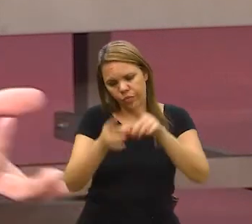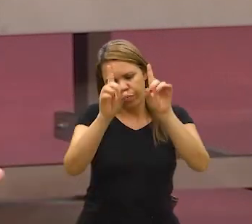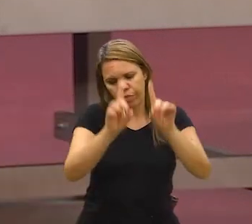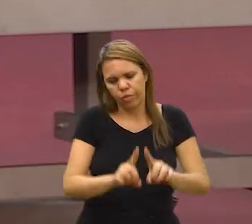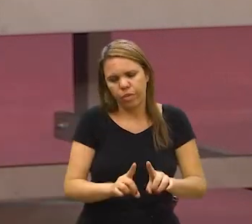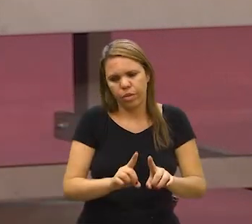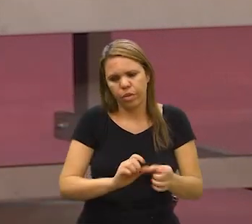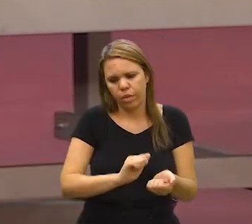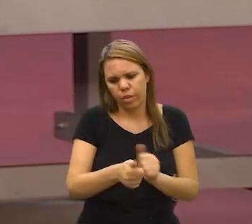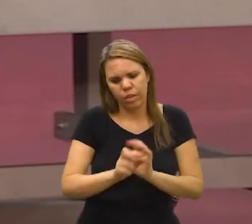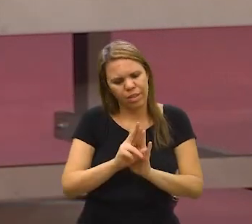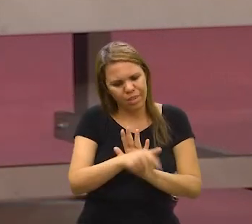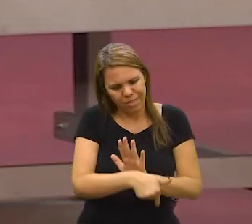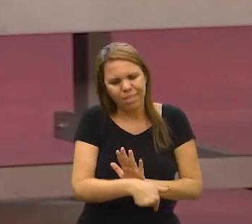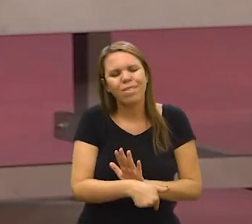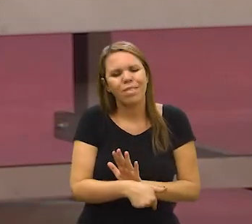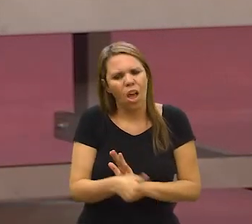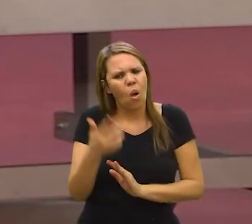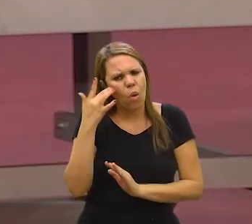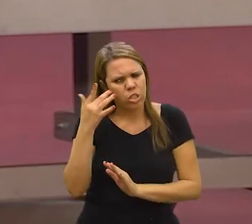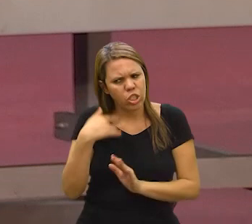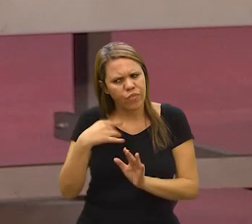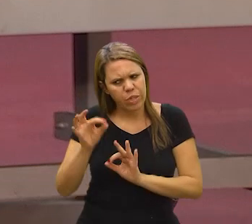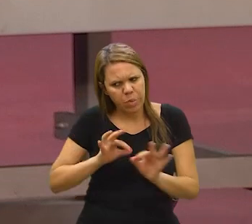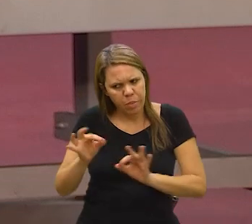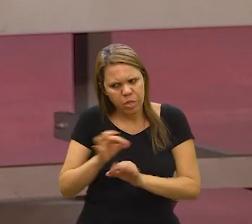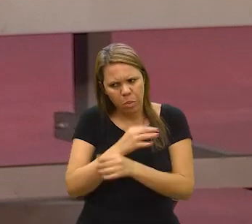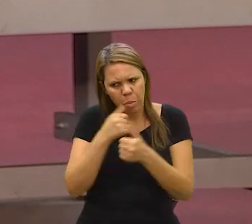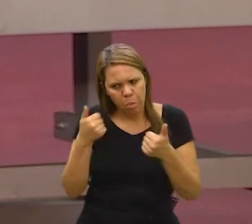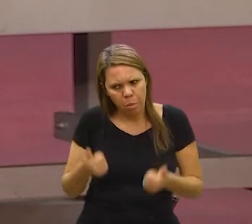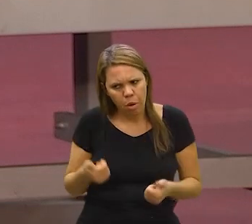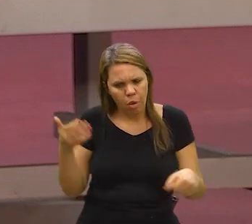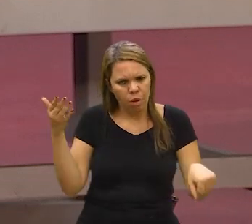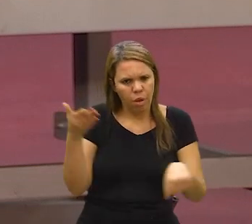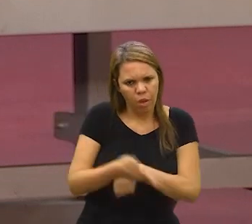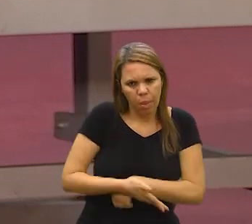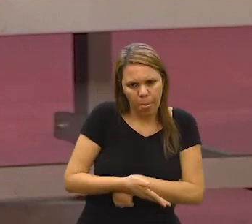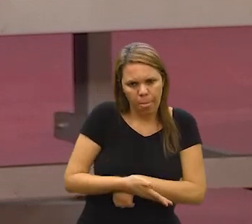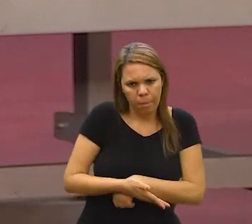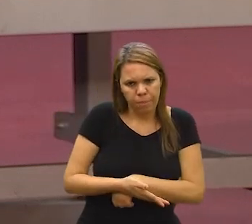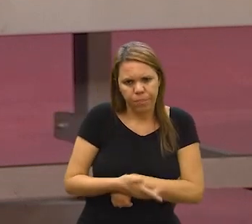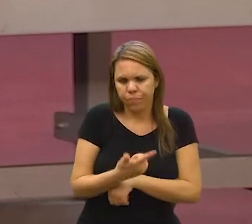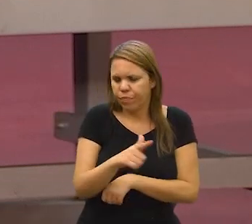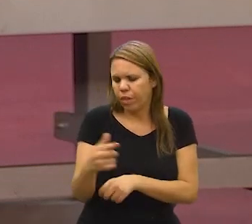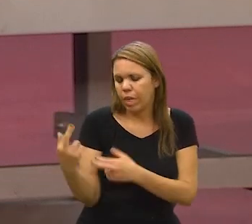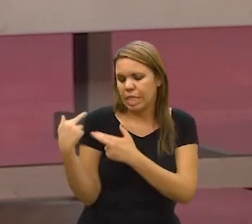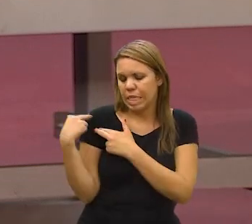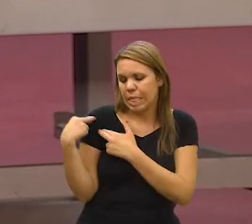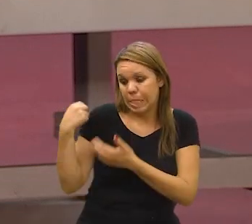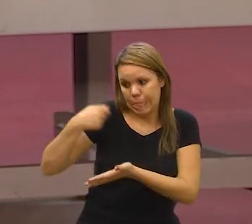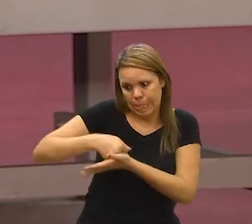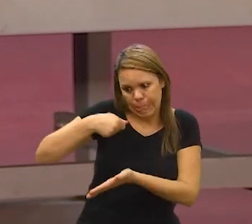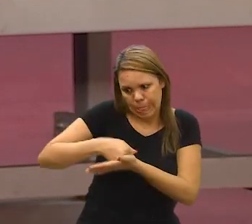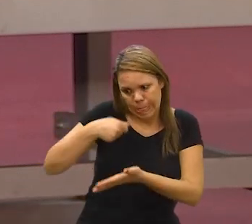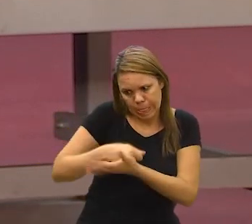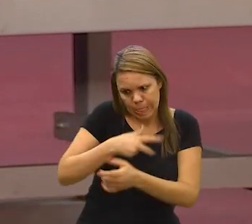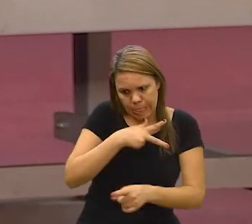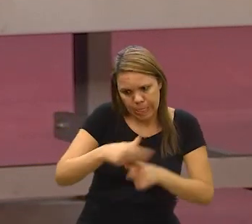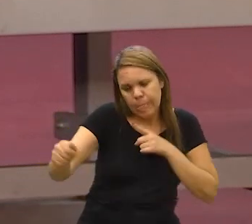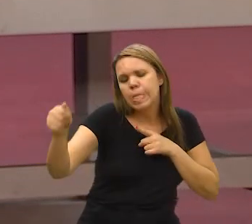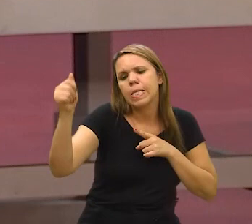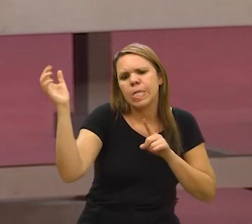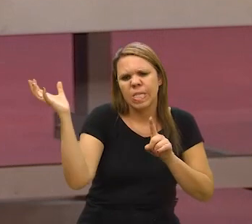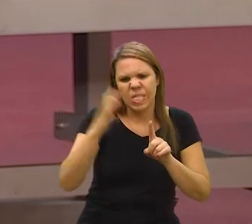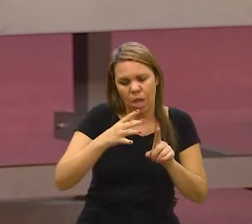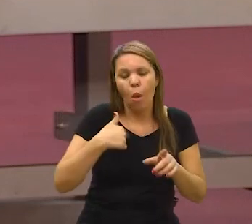Olimpíada e Paralimpíada para outros esportes. Então eu acho que se eu fizer uma preparação muito boa, entrando sem essa responsabilidade, sem essa obrigação de